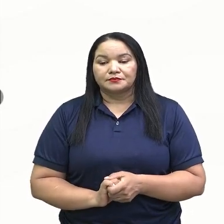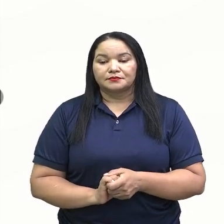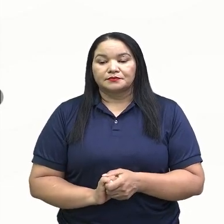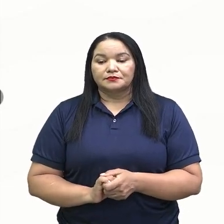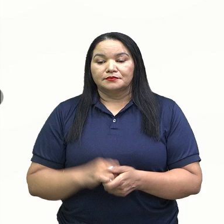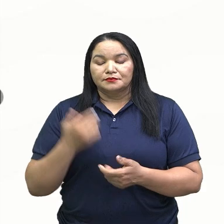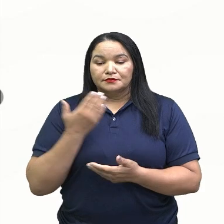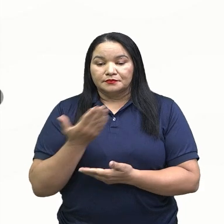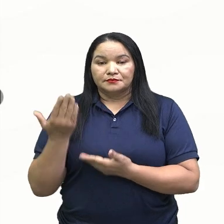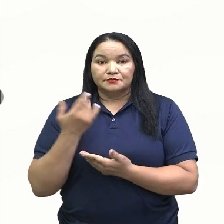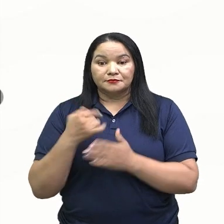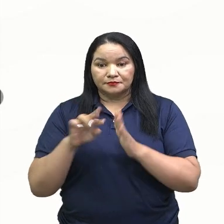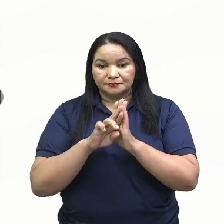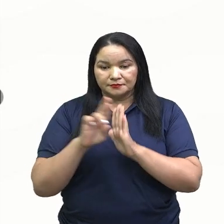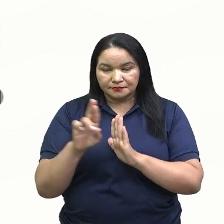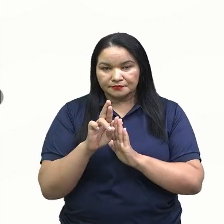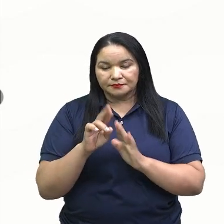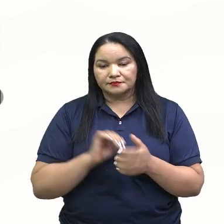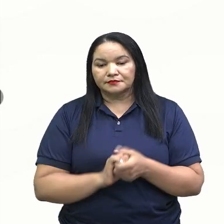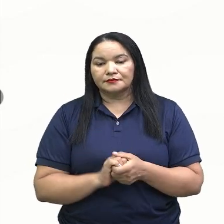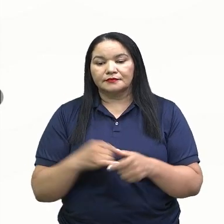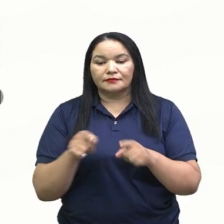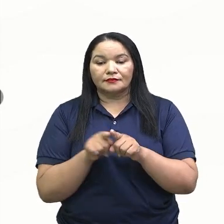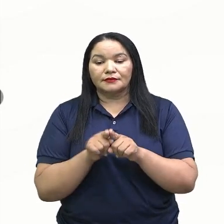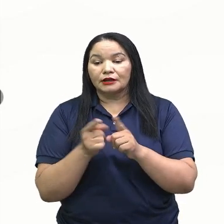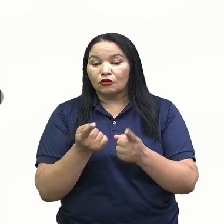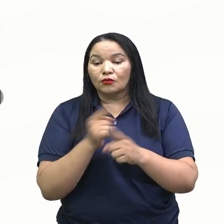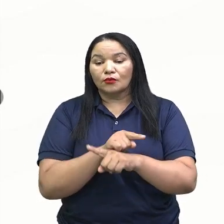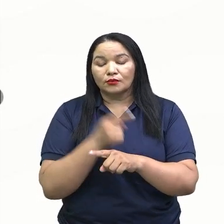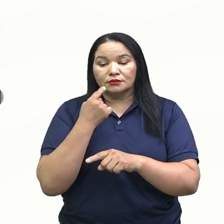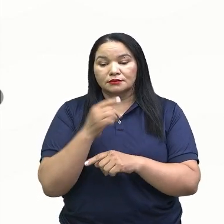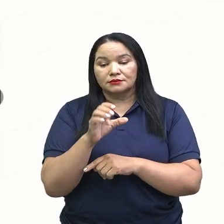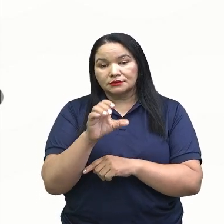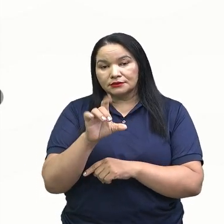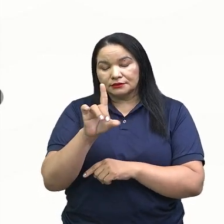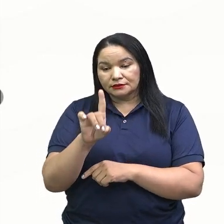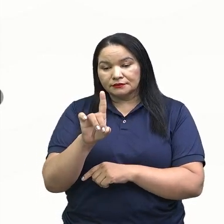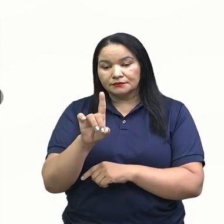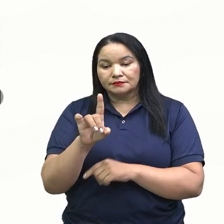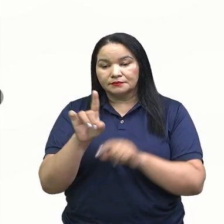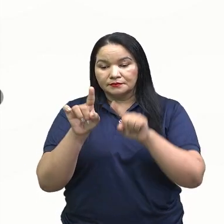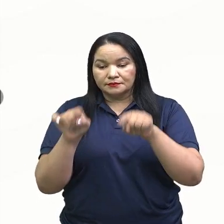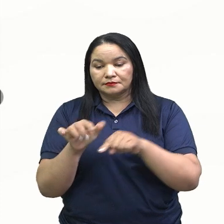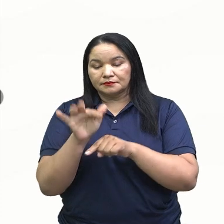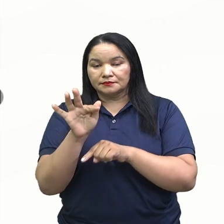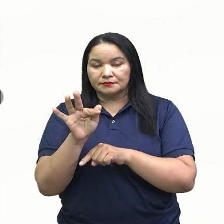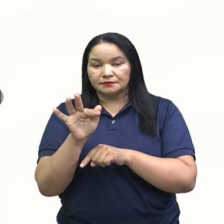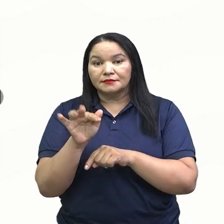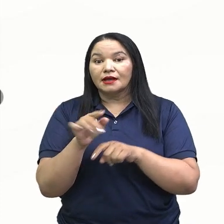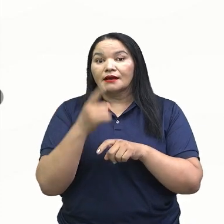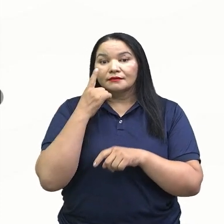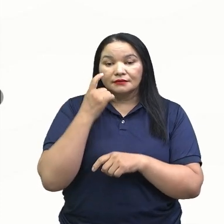é ali a representação, o contradomínio, esta é a representação, e é interessante que você faça esse destaque